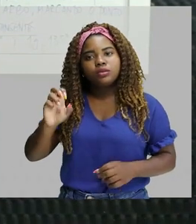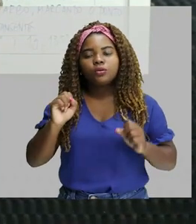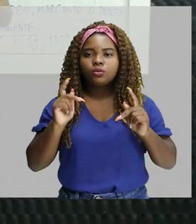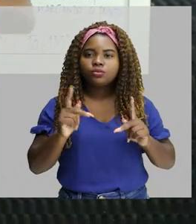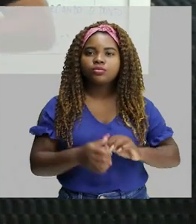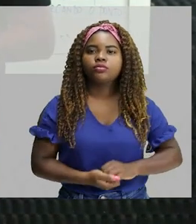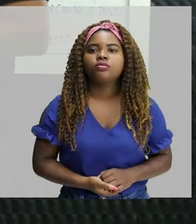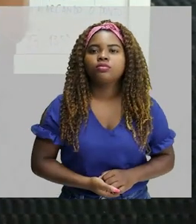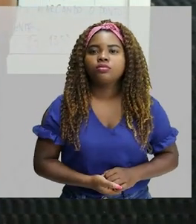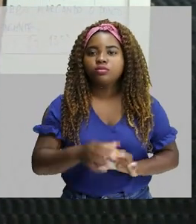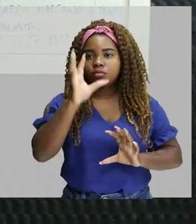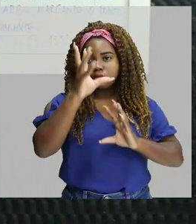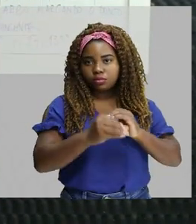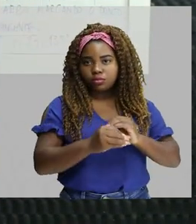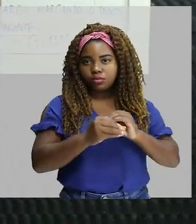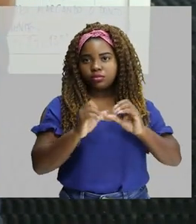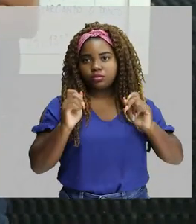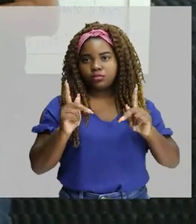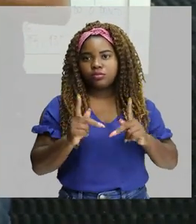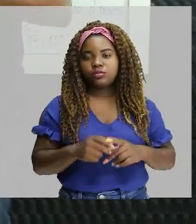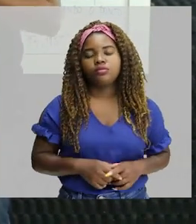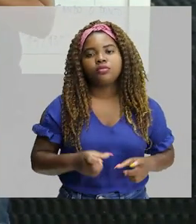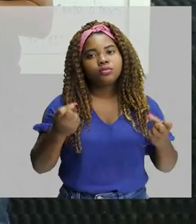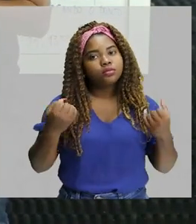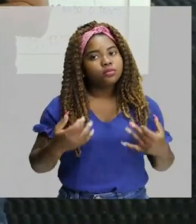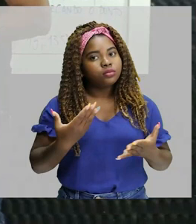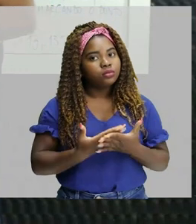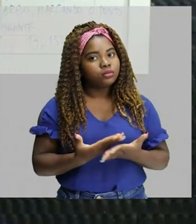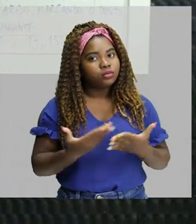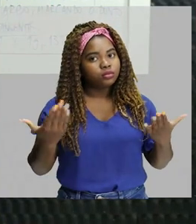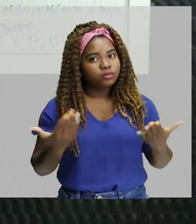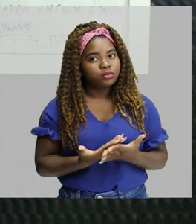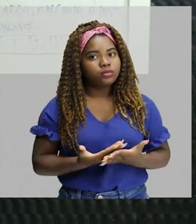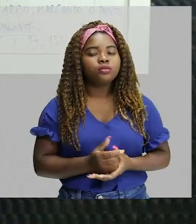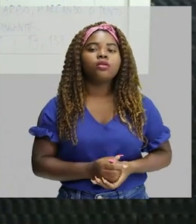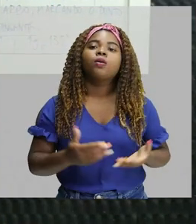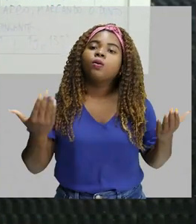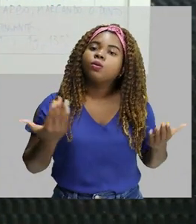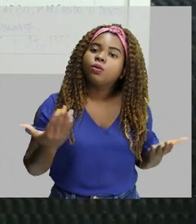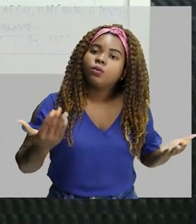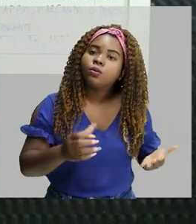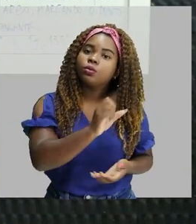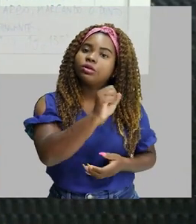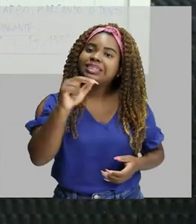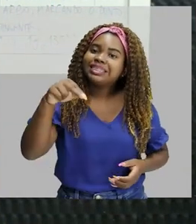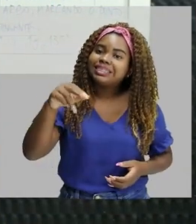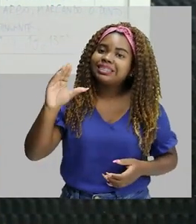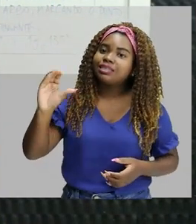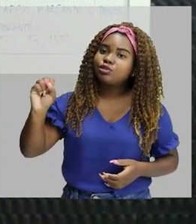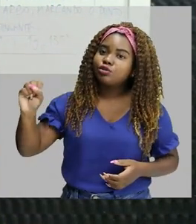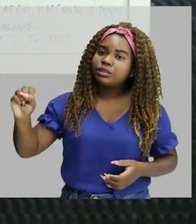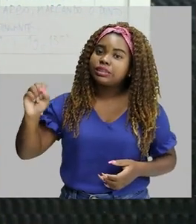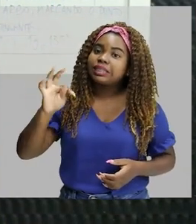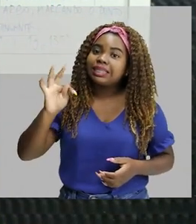turminha Então vamos revisar o que a gente falou aqui na aula de hoje hoje a gente falou de seno cosseno e tangente no